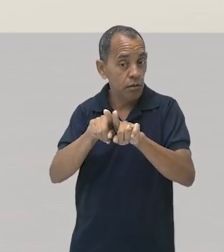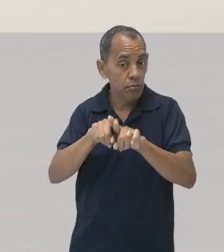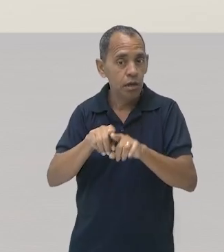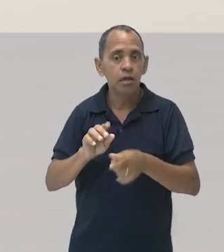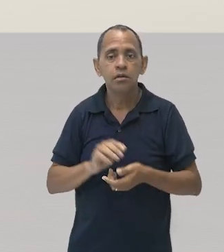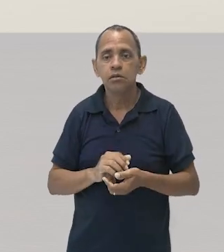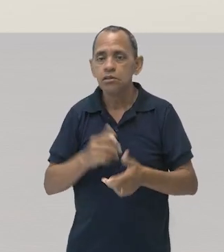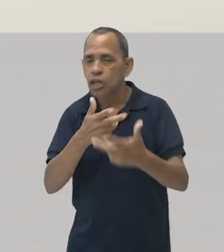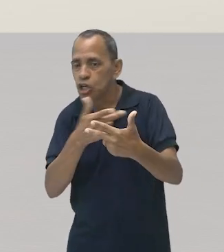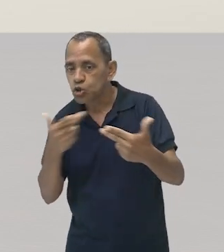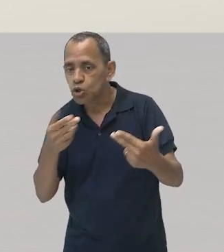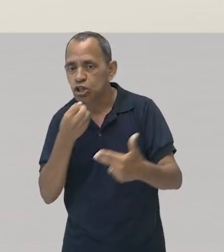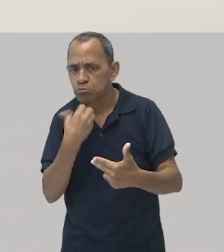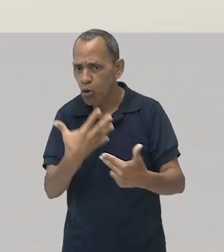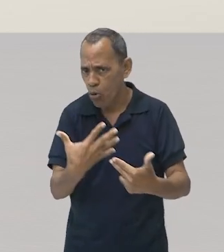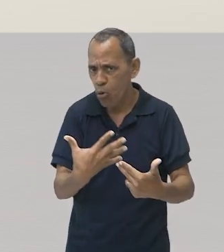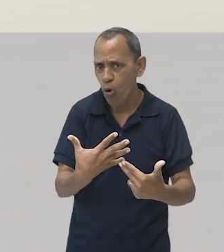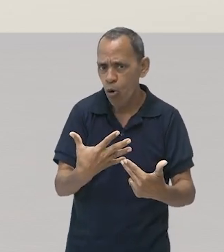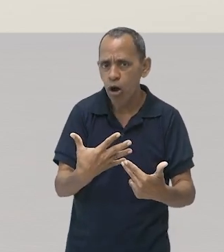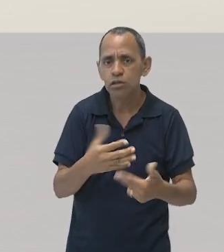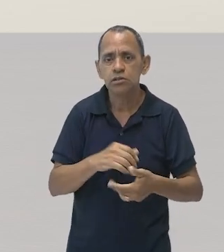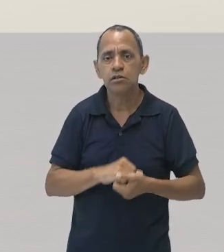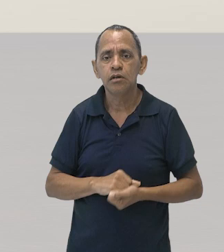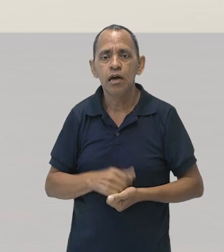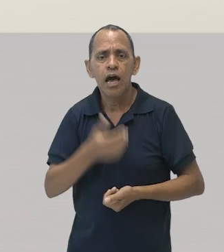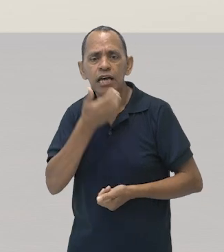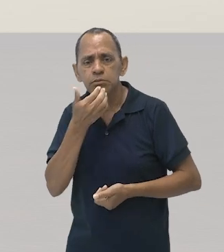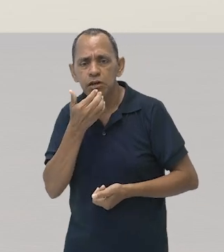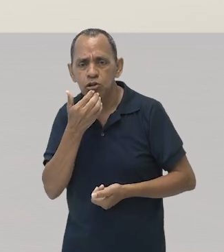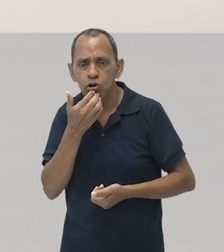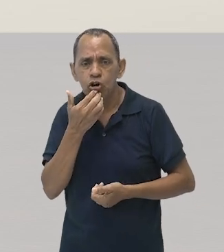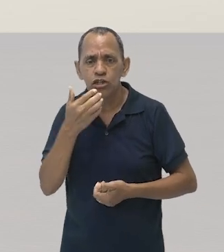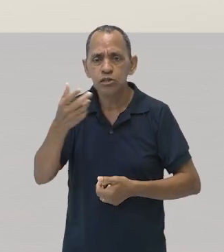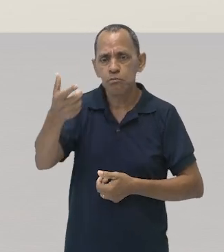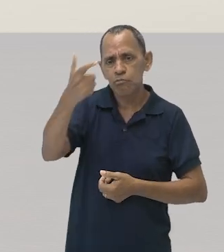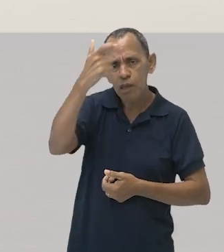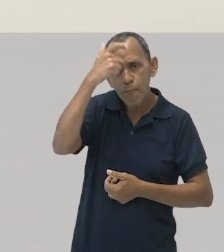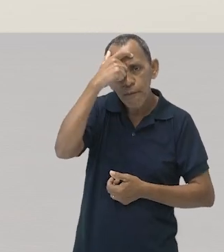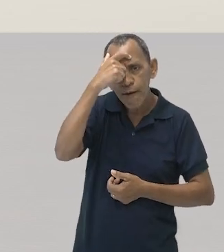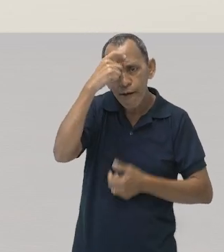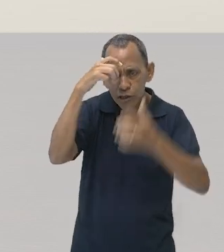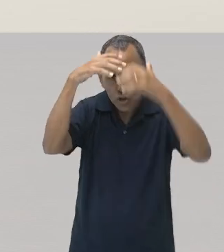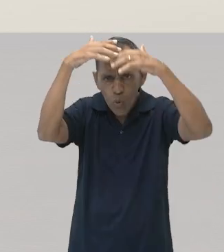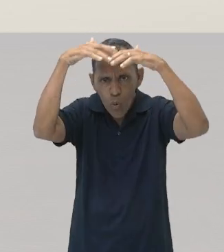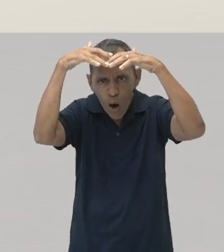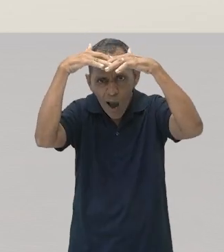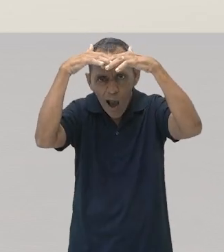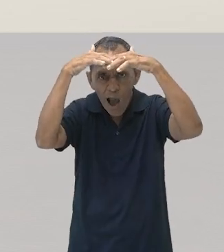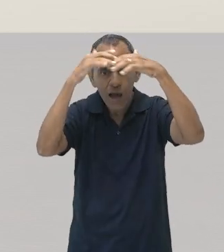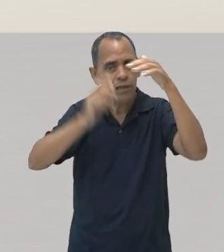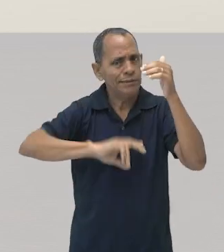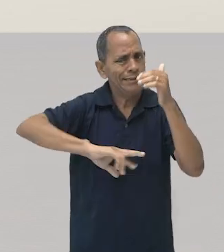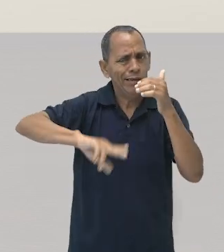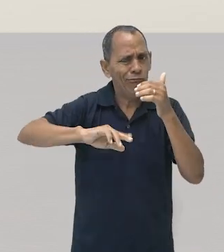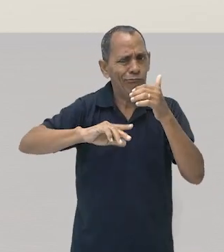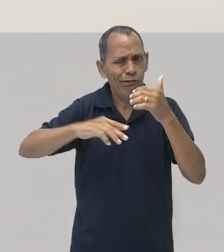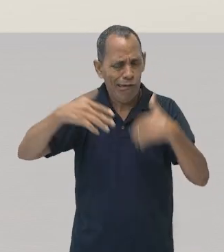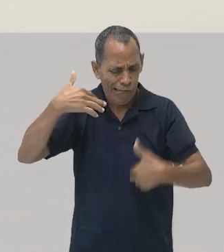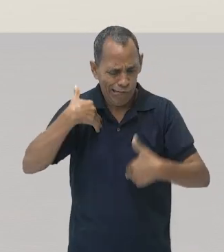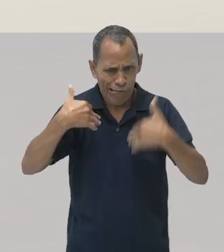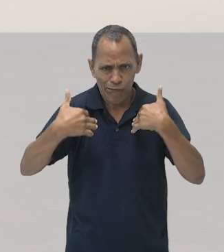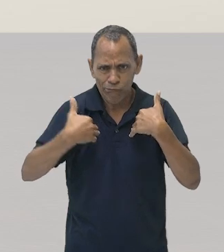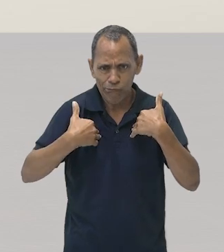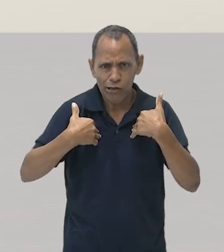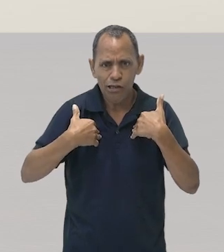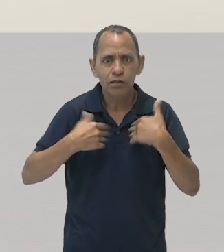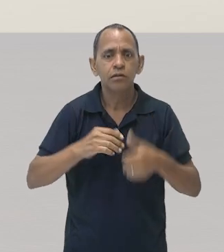que a dança traz para o nosso corpo, que a dança traz para a nossa mente. Não trabalha só a questão física, trabalha a